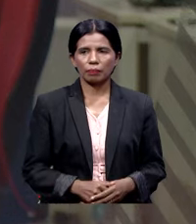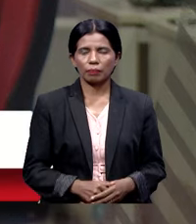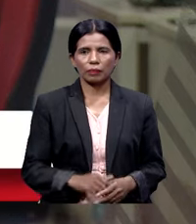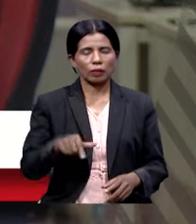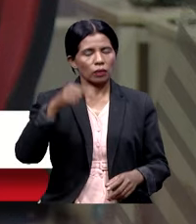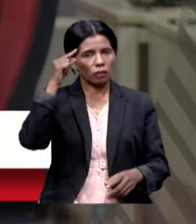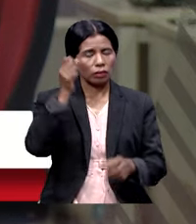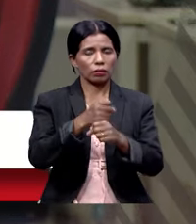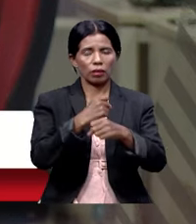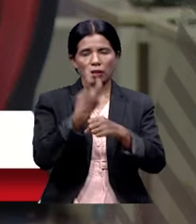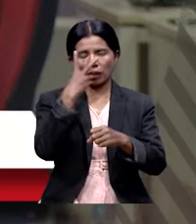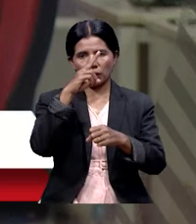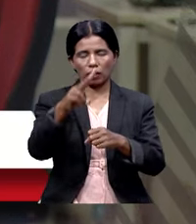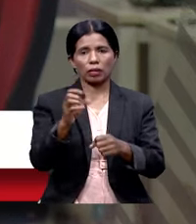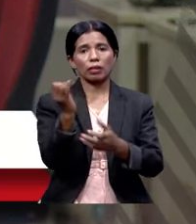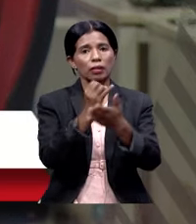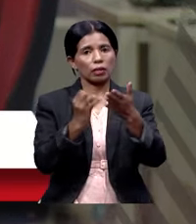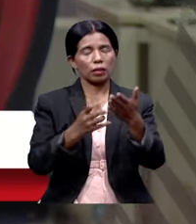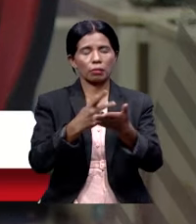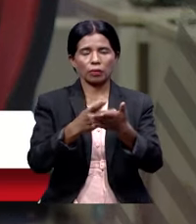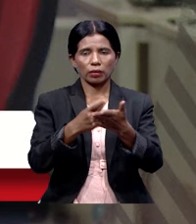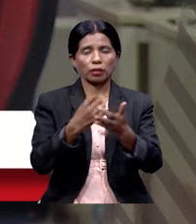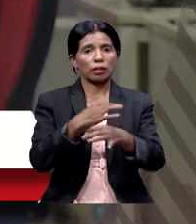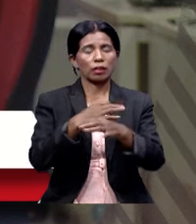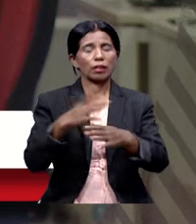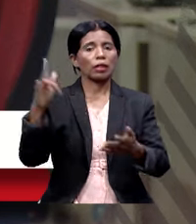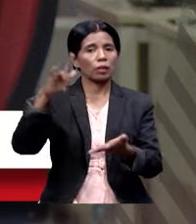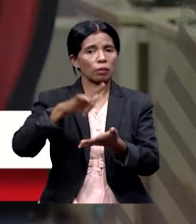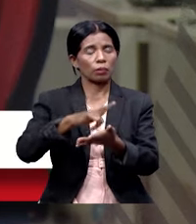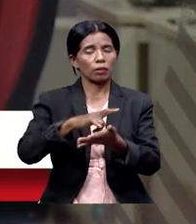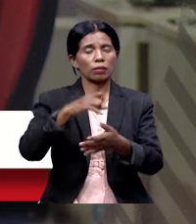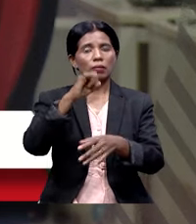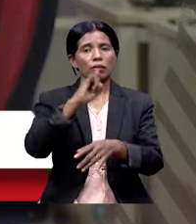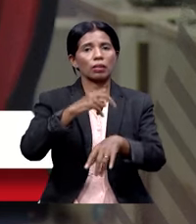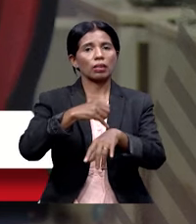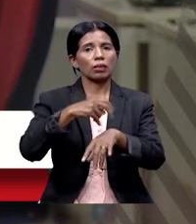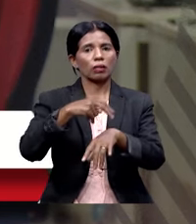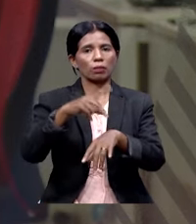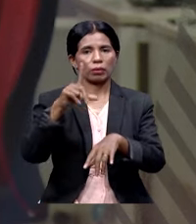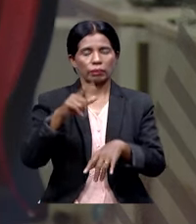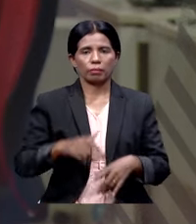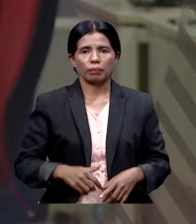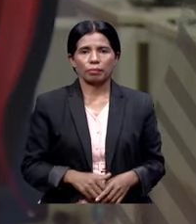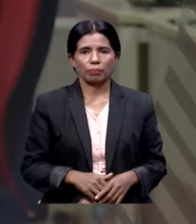Governo Serral revisão para desenho projeto reabilitação aeroporto Nicolau Lobato.